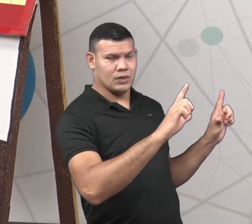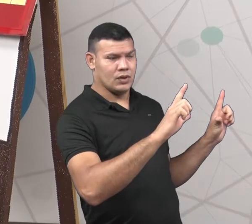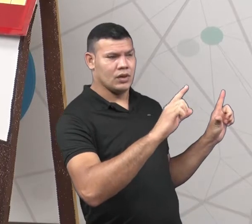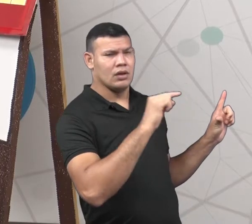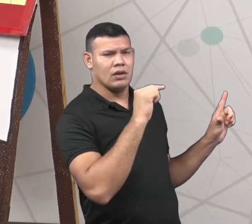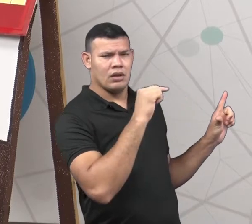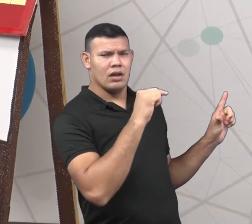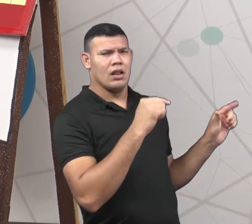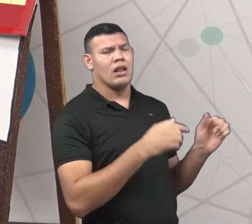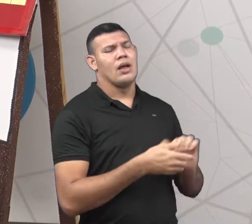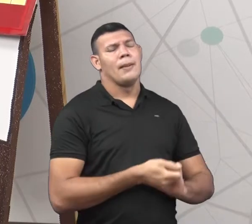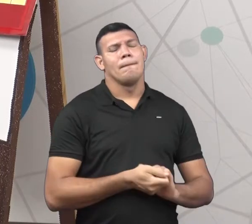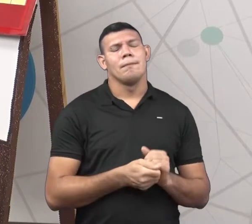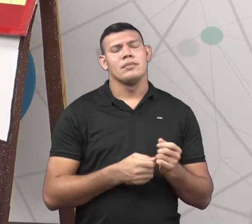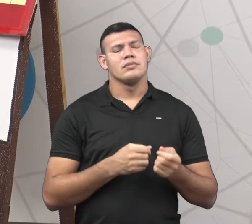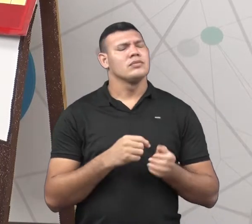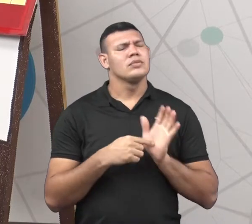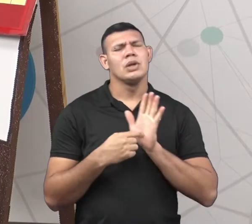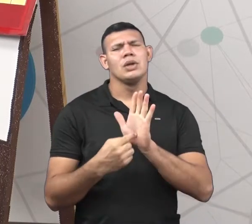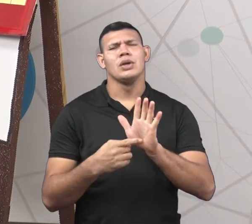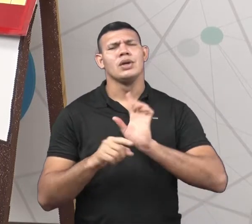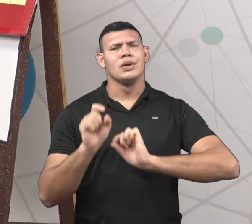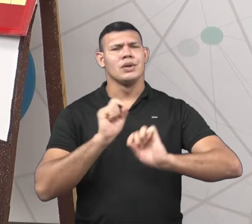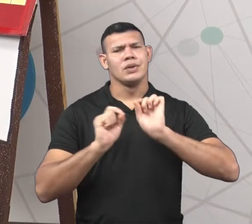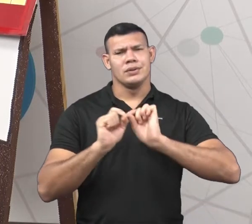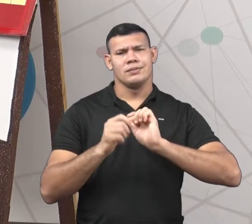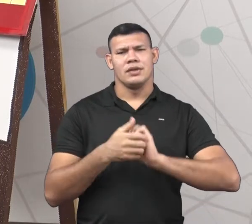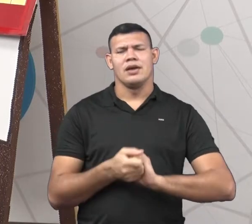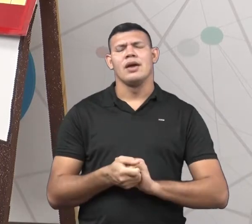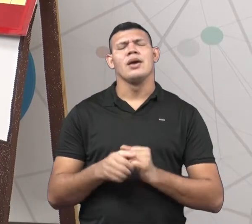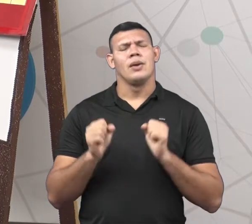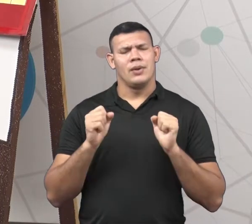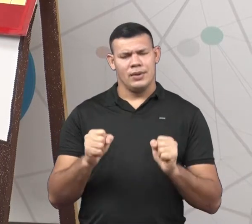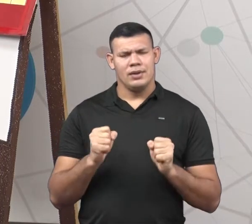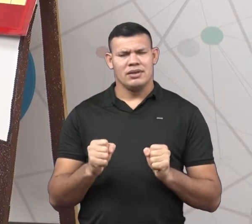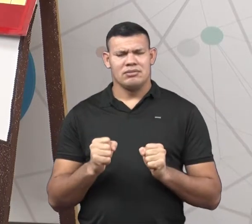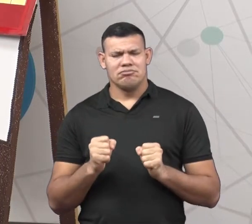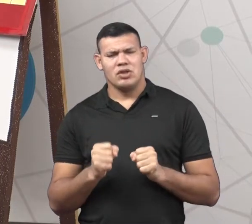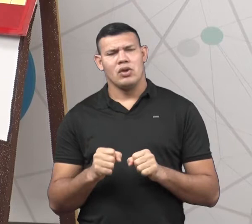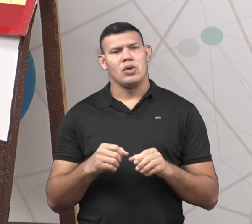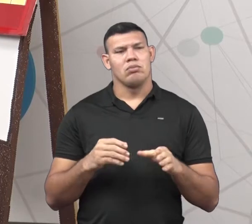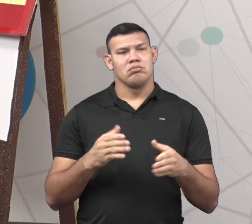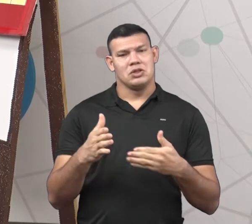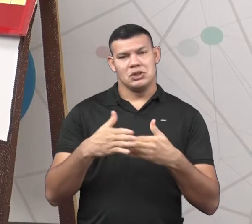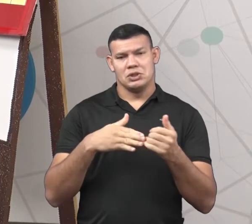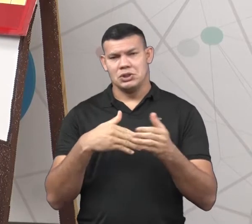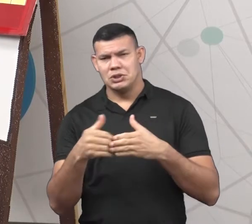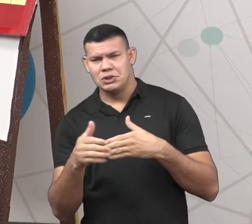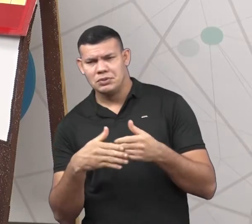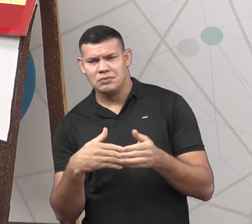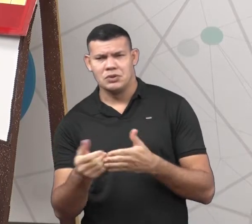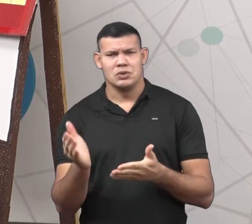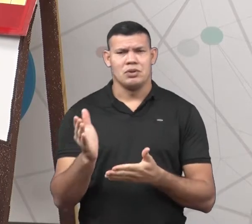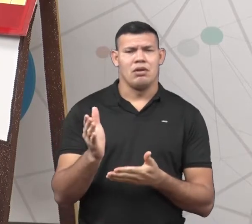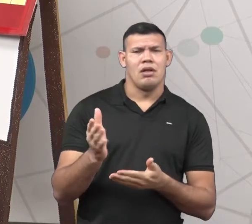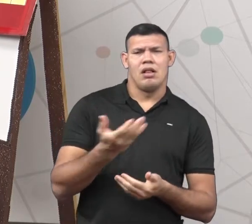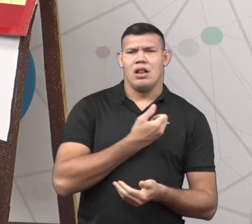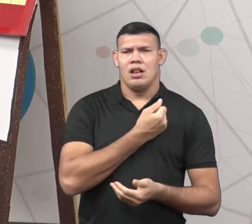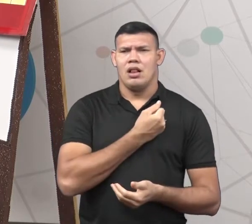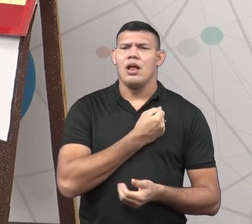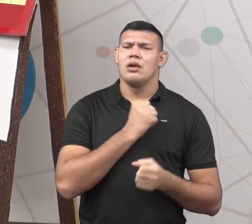número aqui. Nós podemos construir qualquer número, desde o menor até o maior, como nós falamos